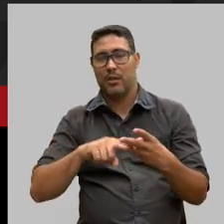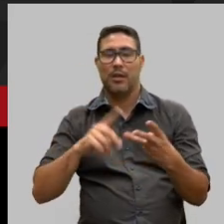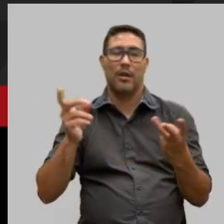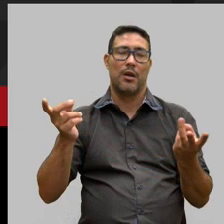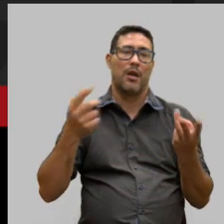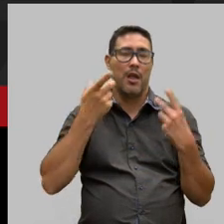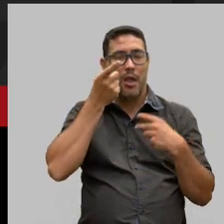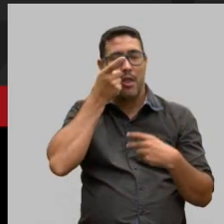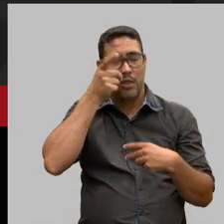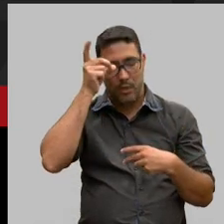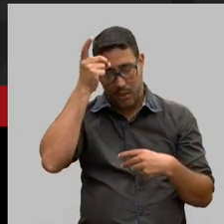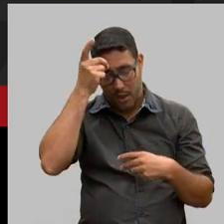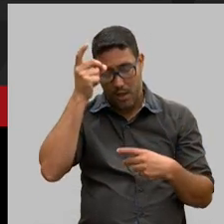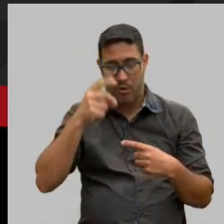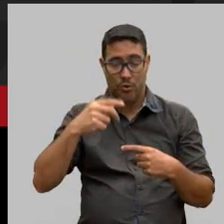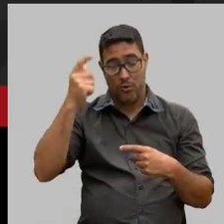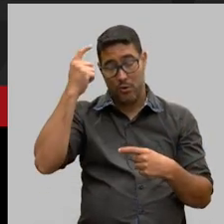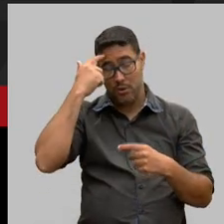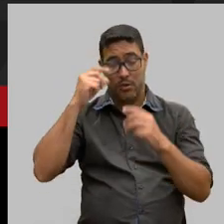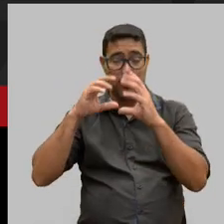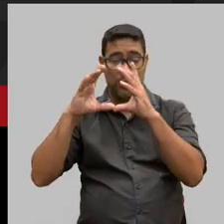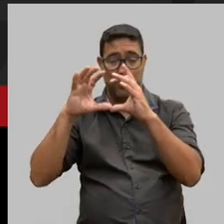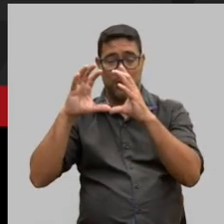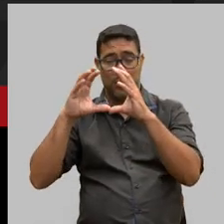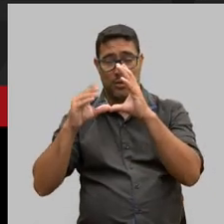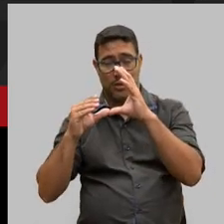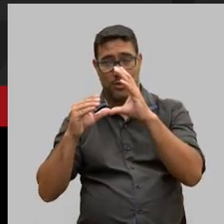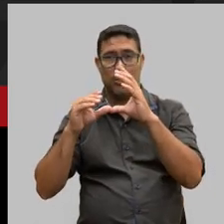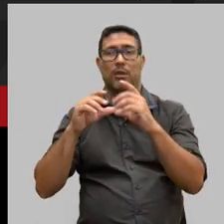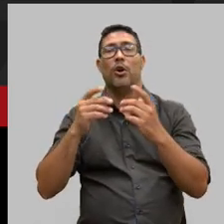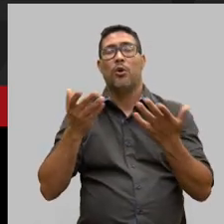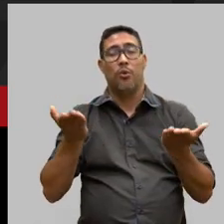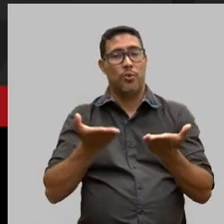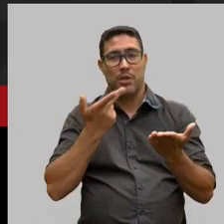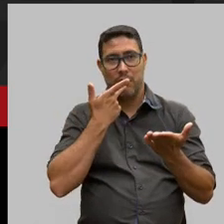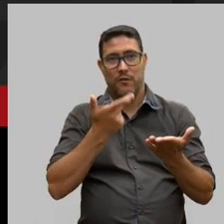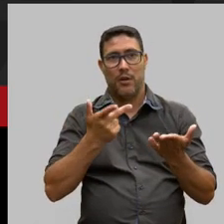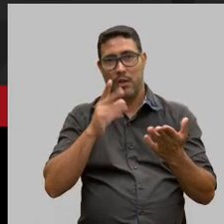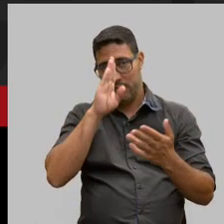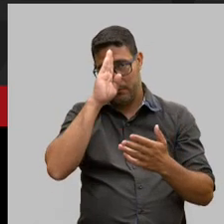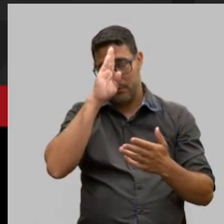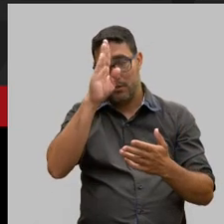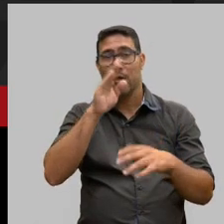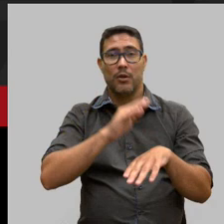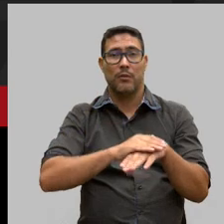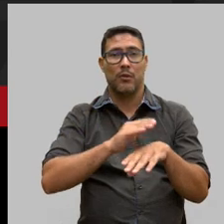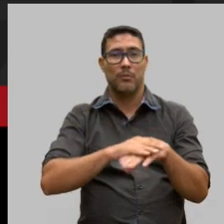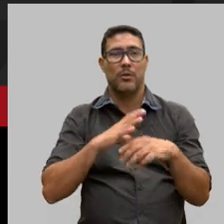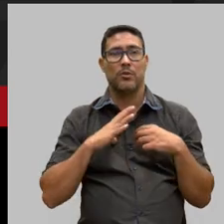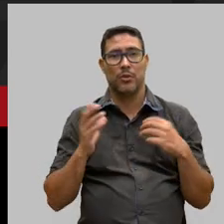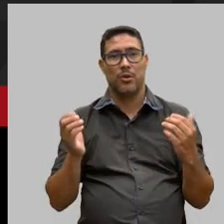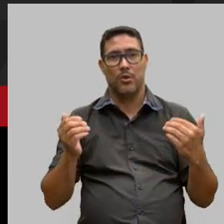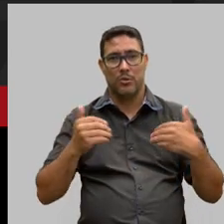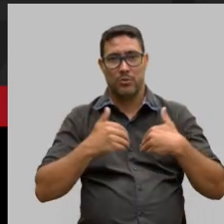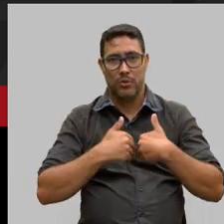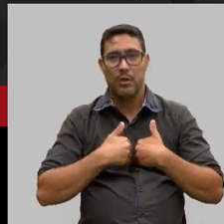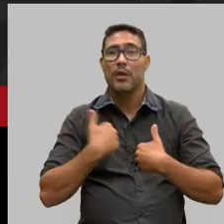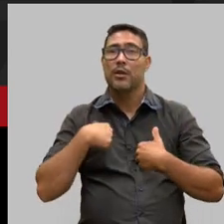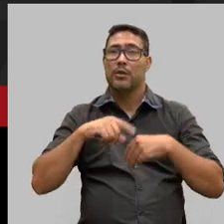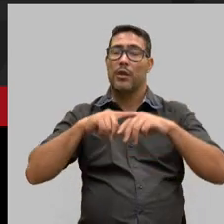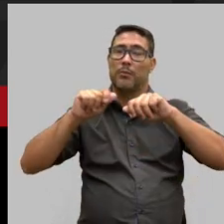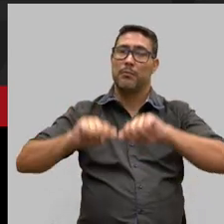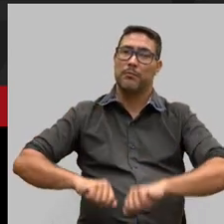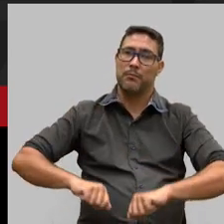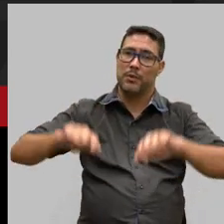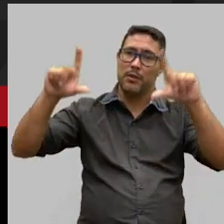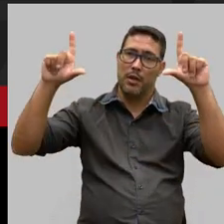mas hoje a gente vai falar especificamente né do autismo tem a tela aqui viu gente vocês poderem acompanhar aqui na tela tá do